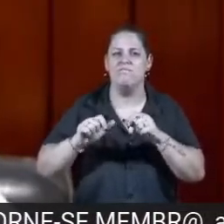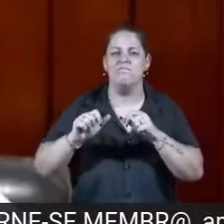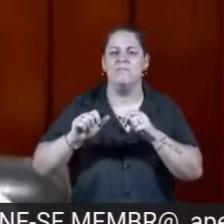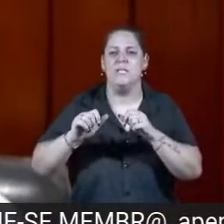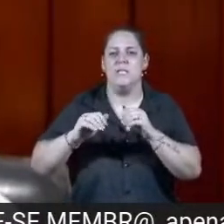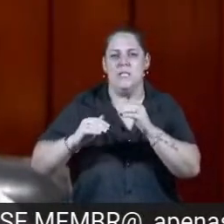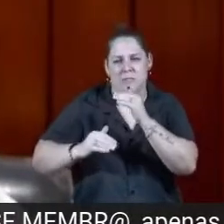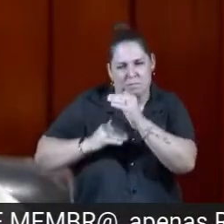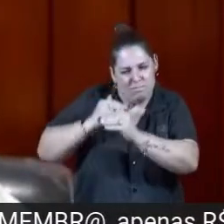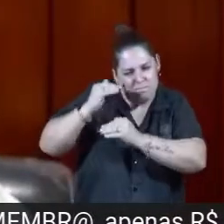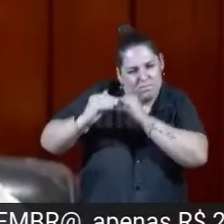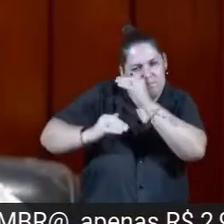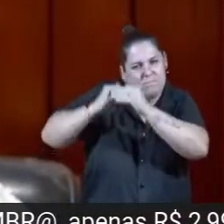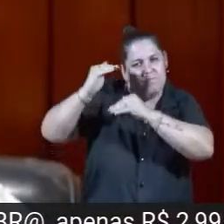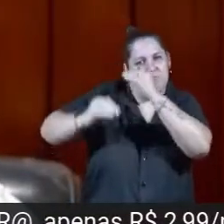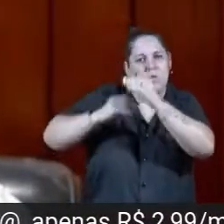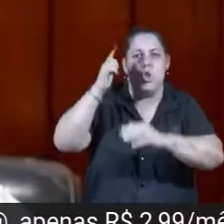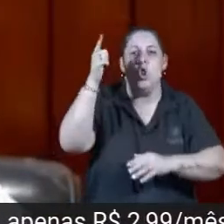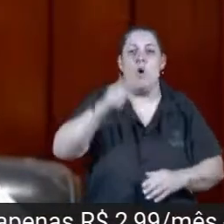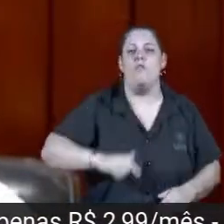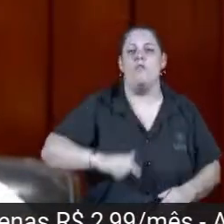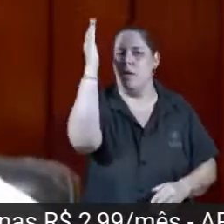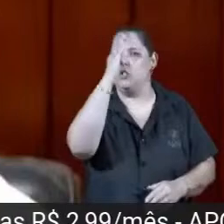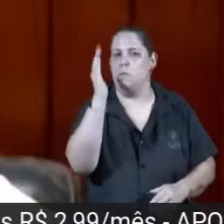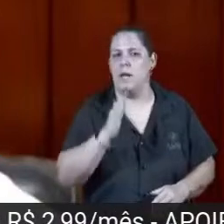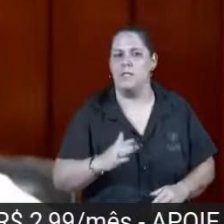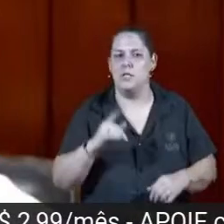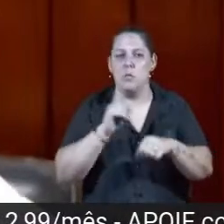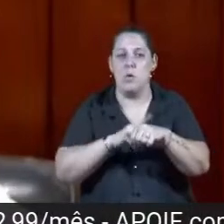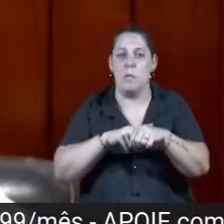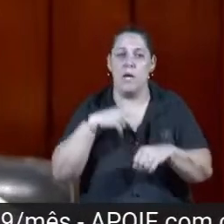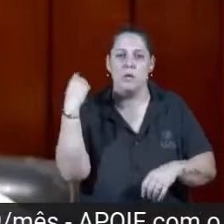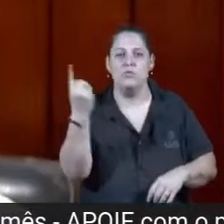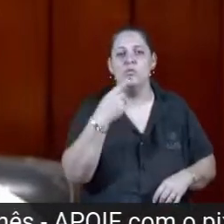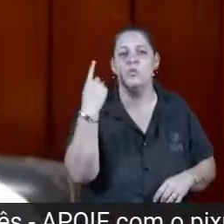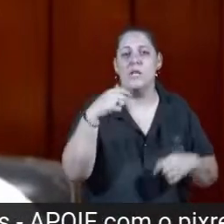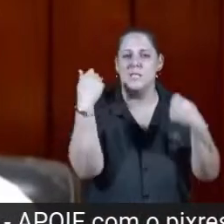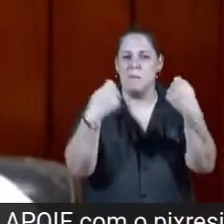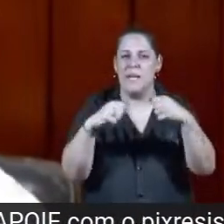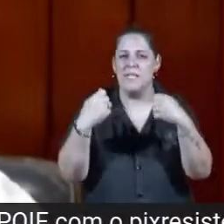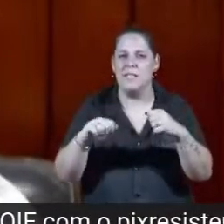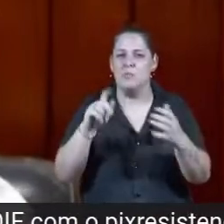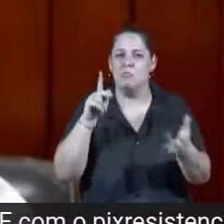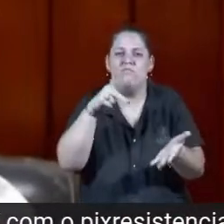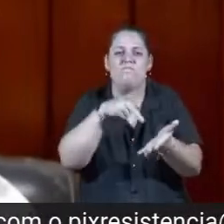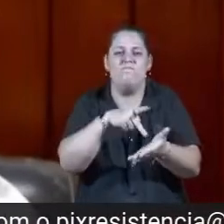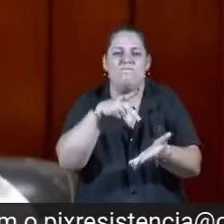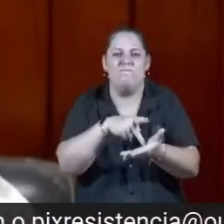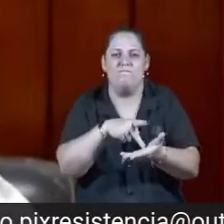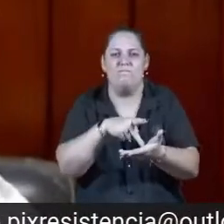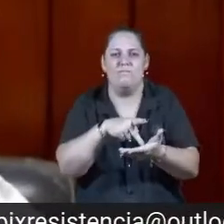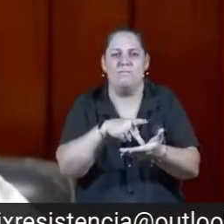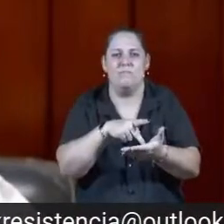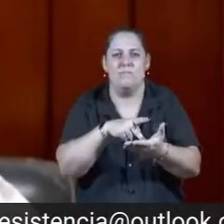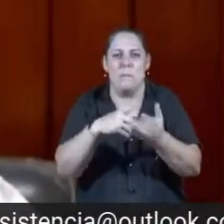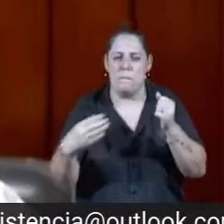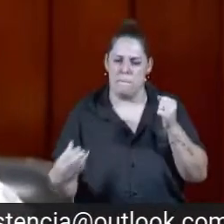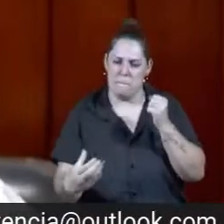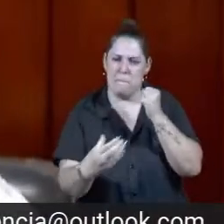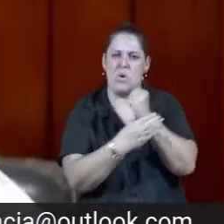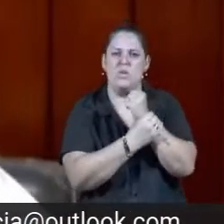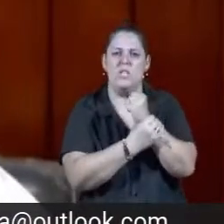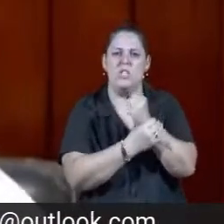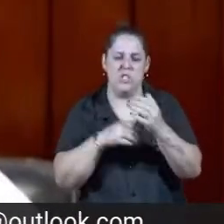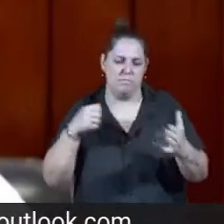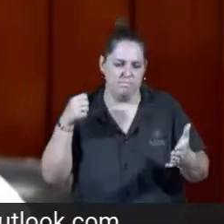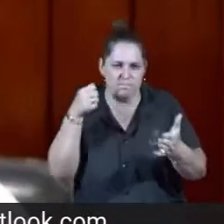Brasil e também no momento que nós precisamos, de fato, defender